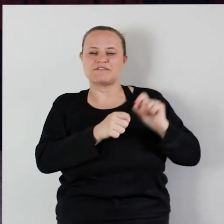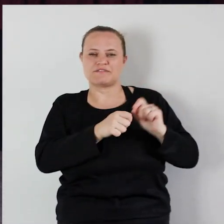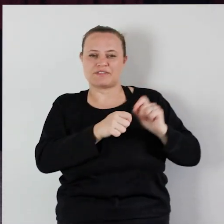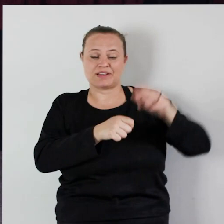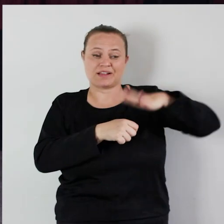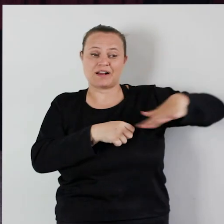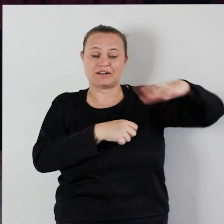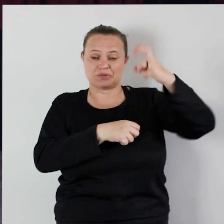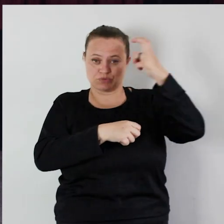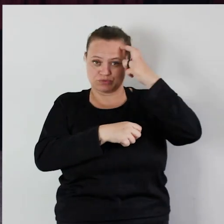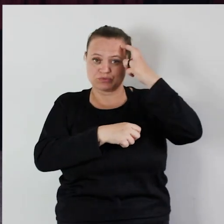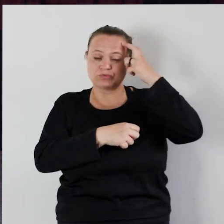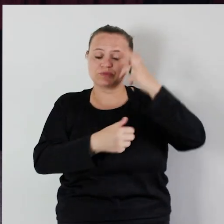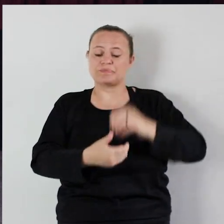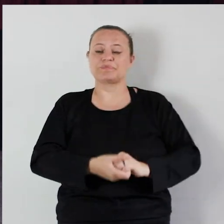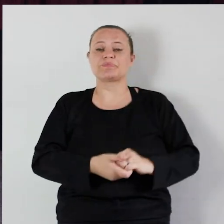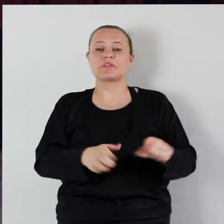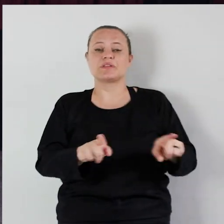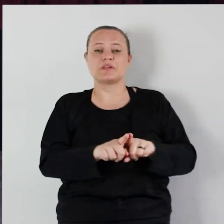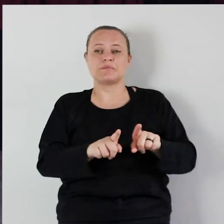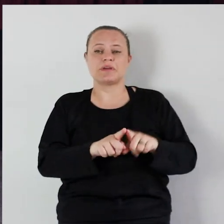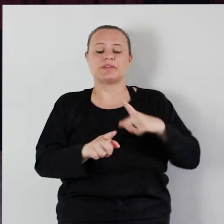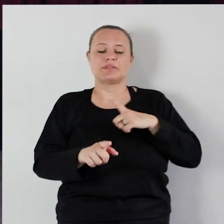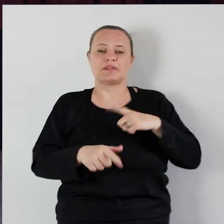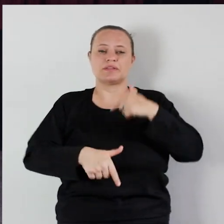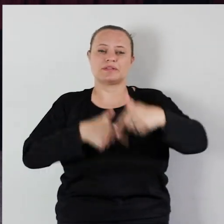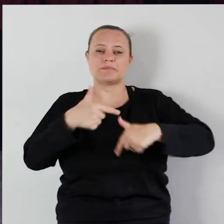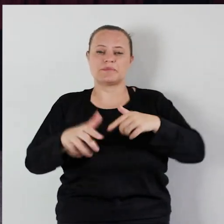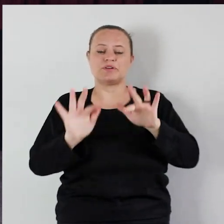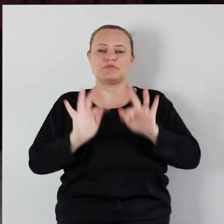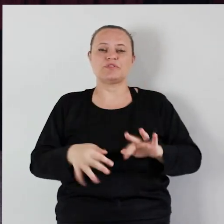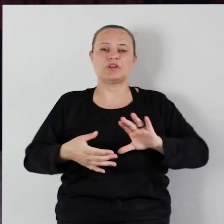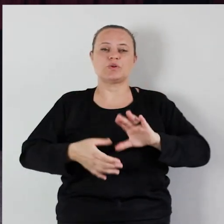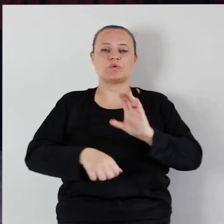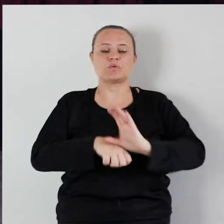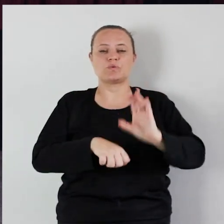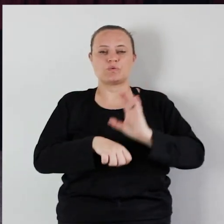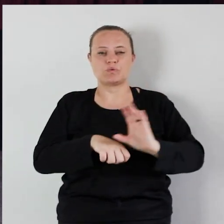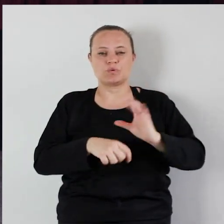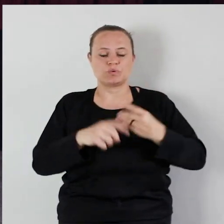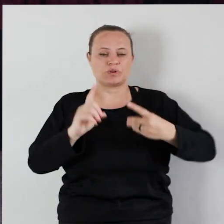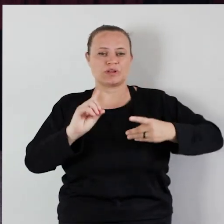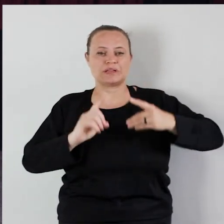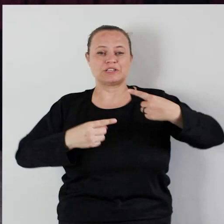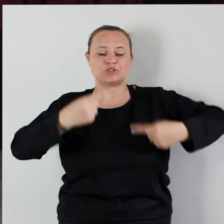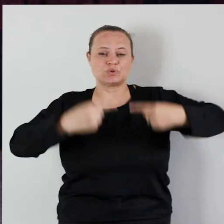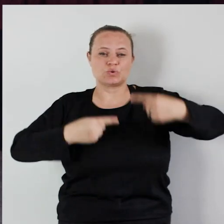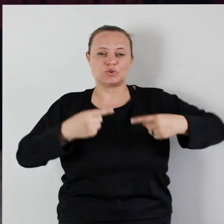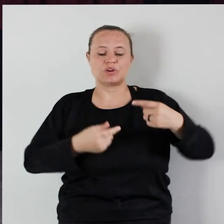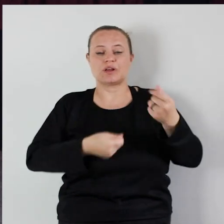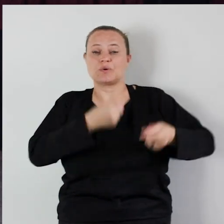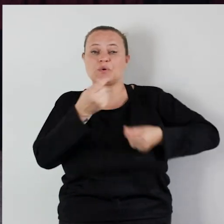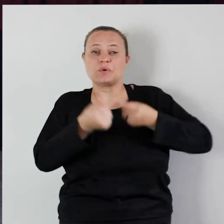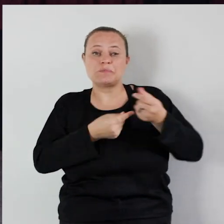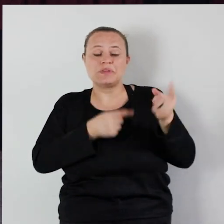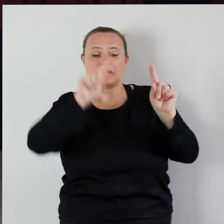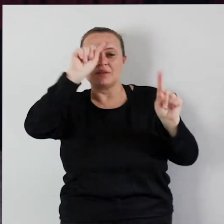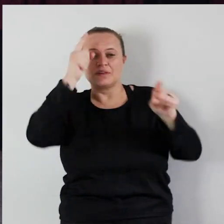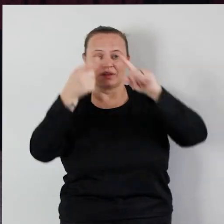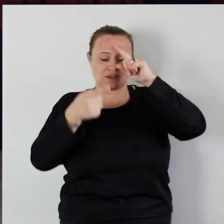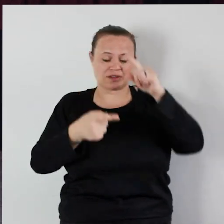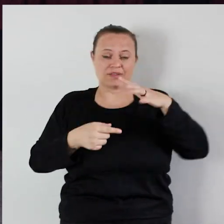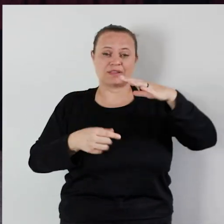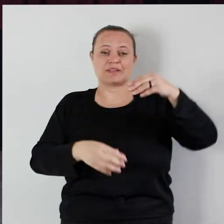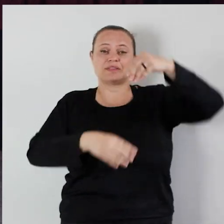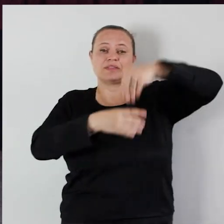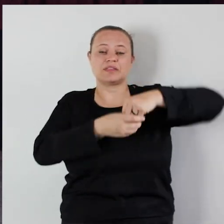de pós-graduação de administração premia uma tese de doutorado que foi realizada na área da cultura. Também um trabalho de conclusão